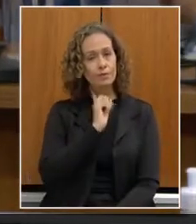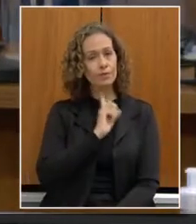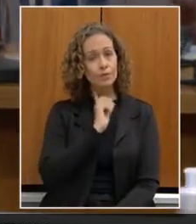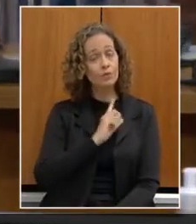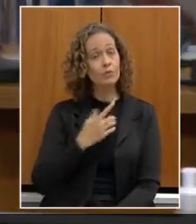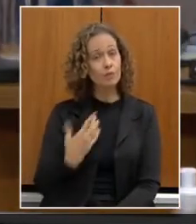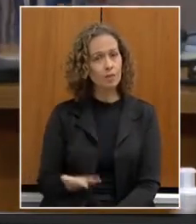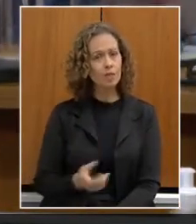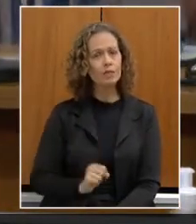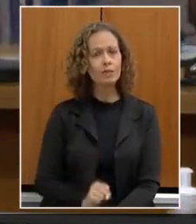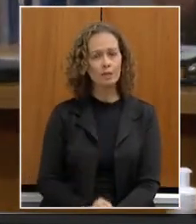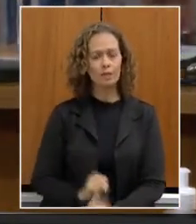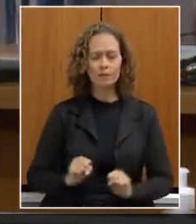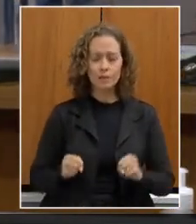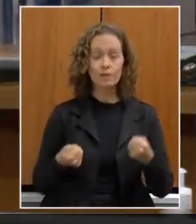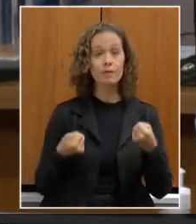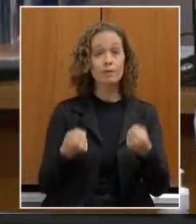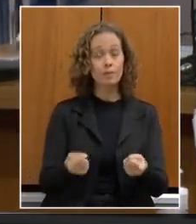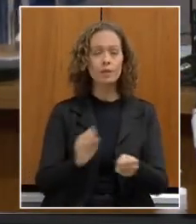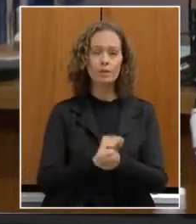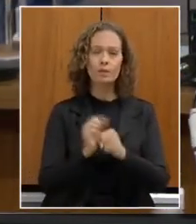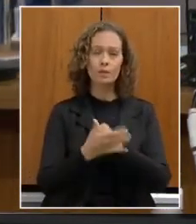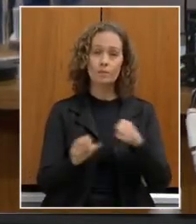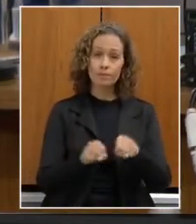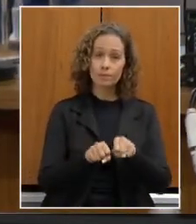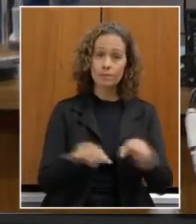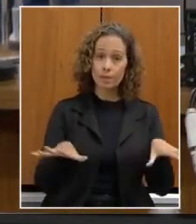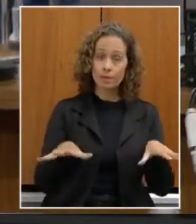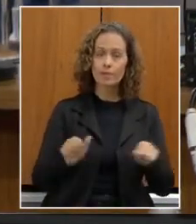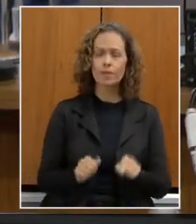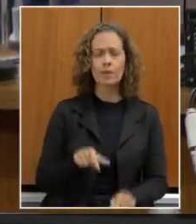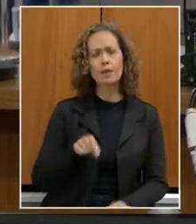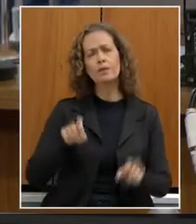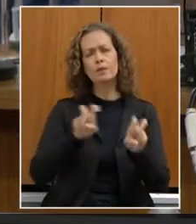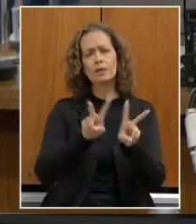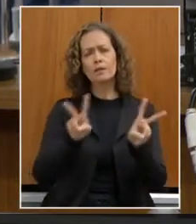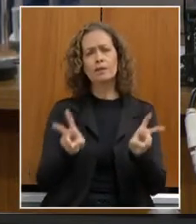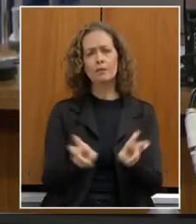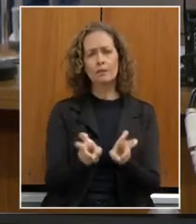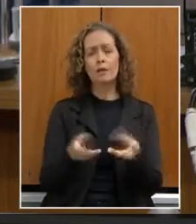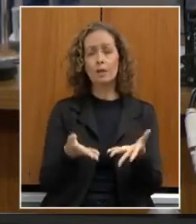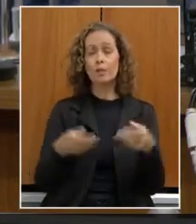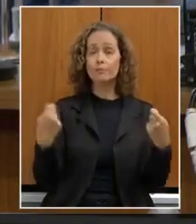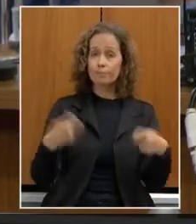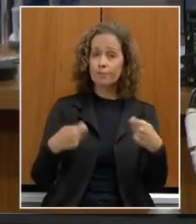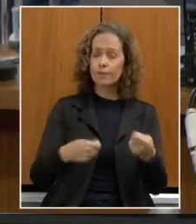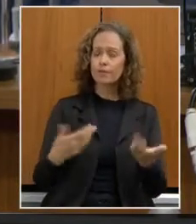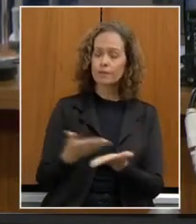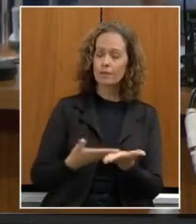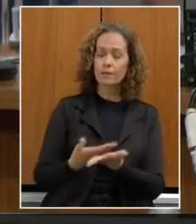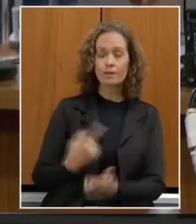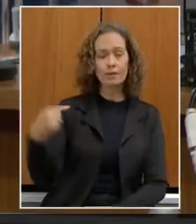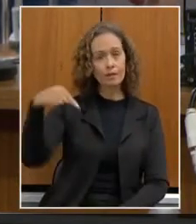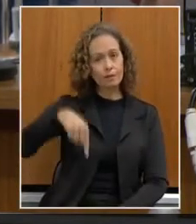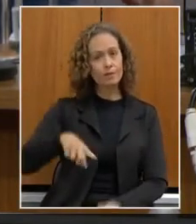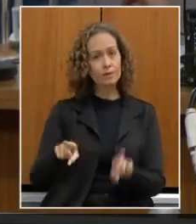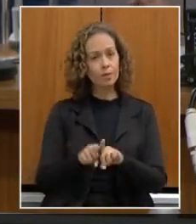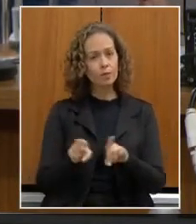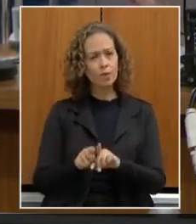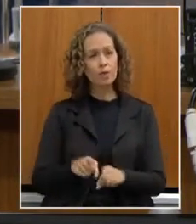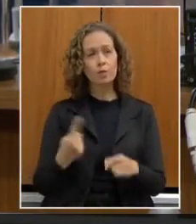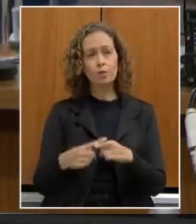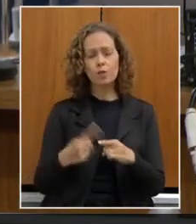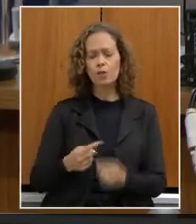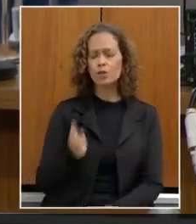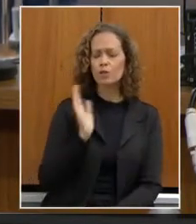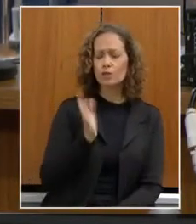ao combate à pandemia esse é um assunto que precisa ser tratado aqui também como já foi tratado